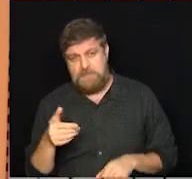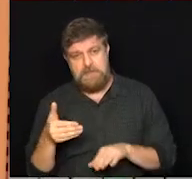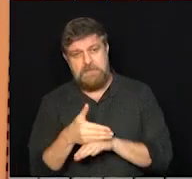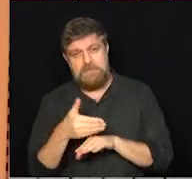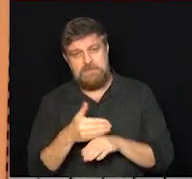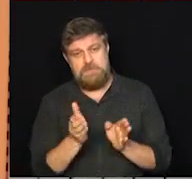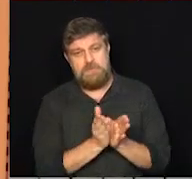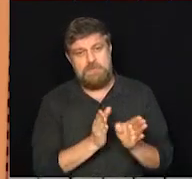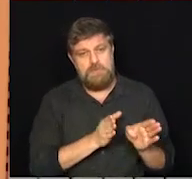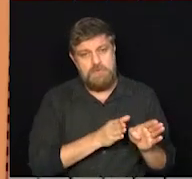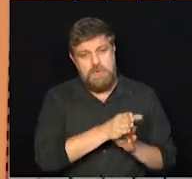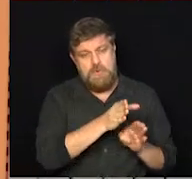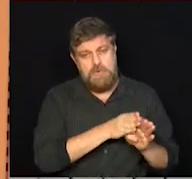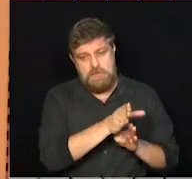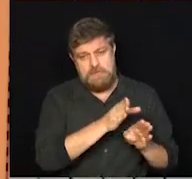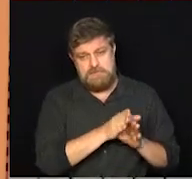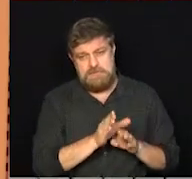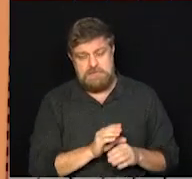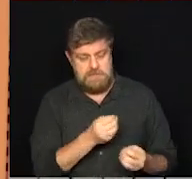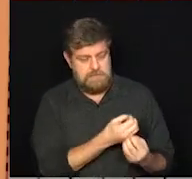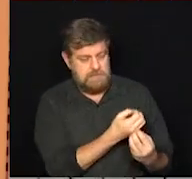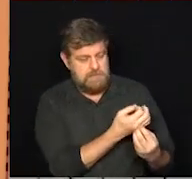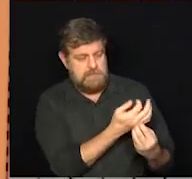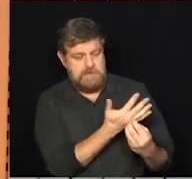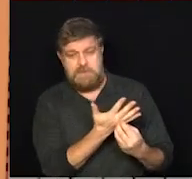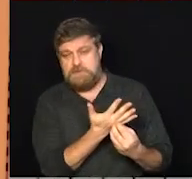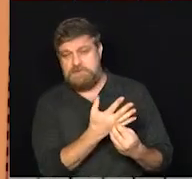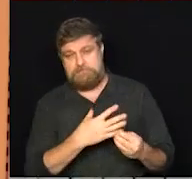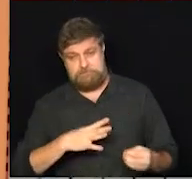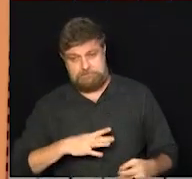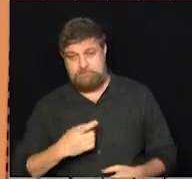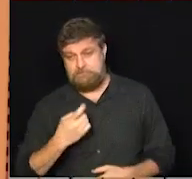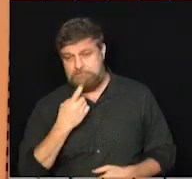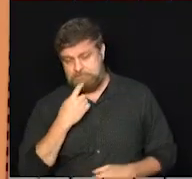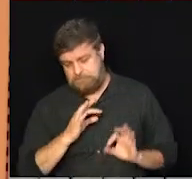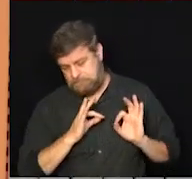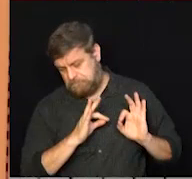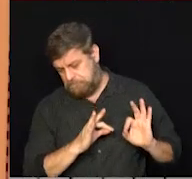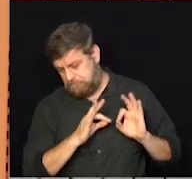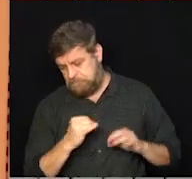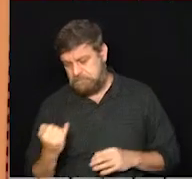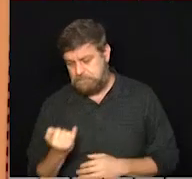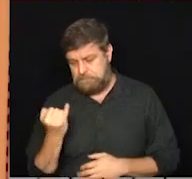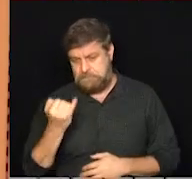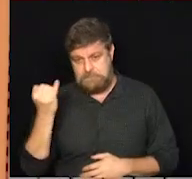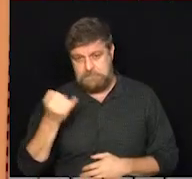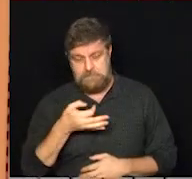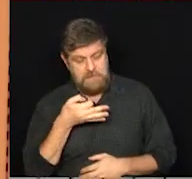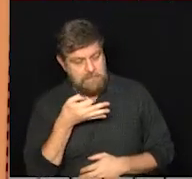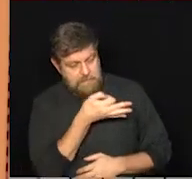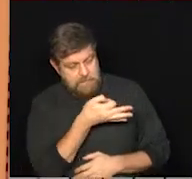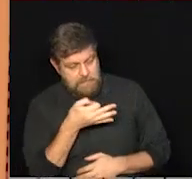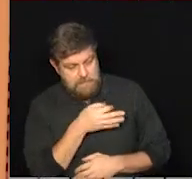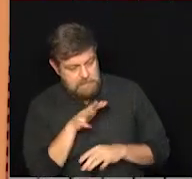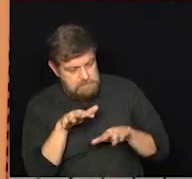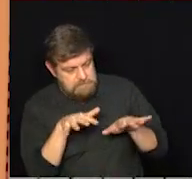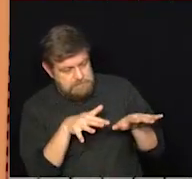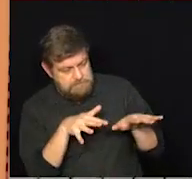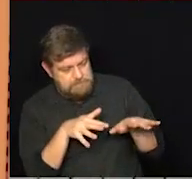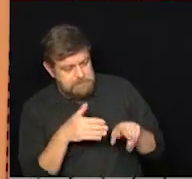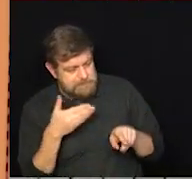Conselho e um artista e na cidade importante que nós possamos ouvido e